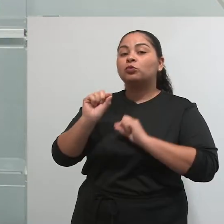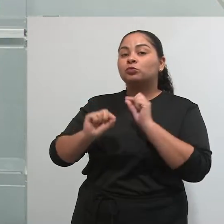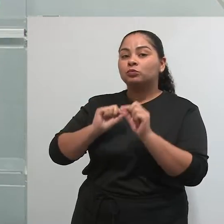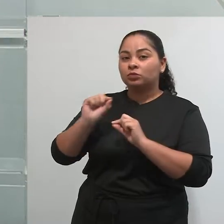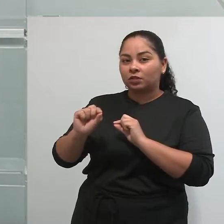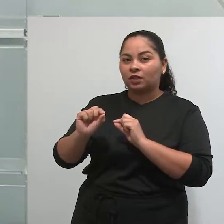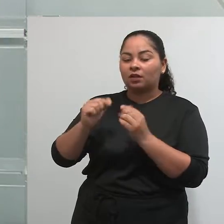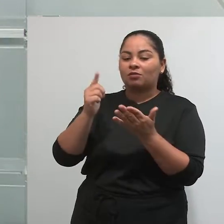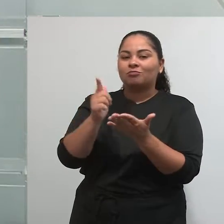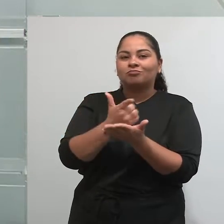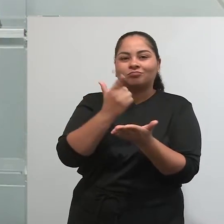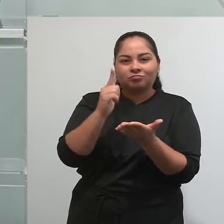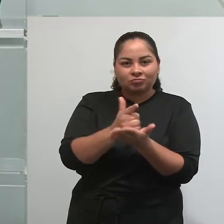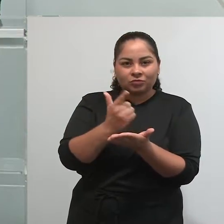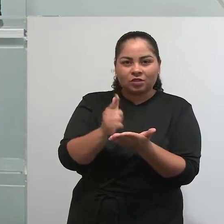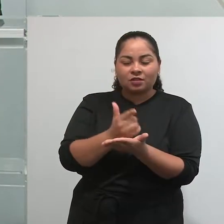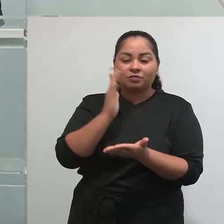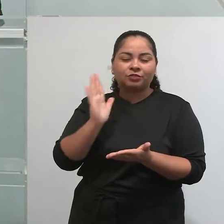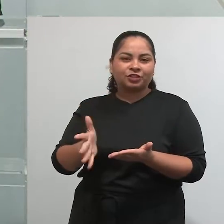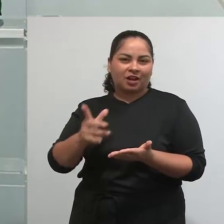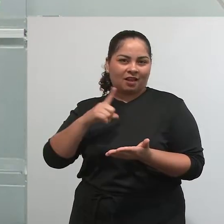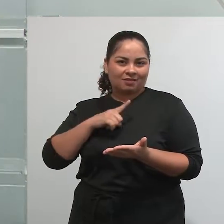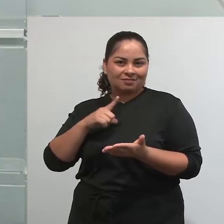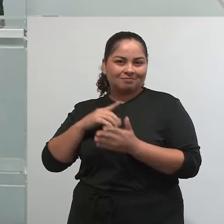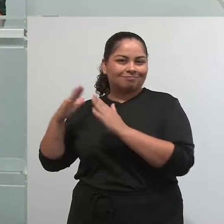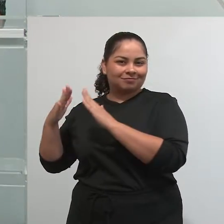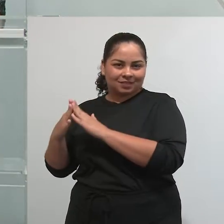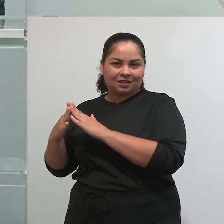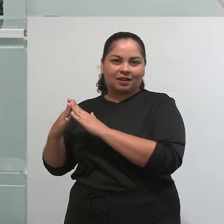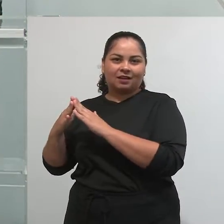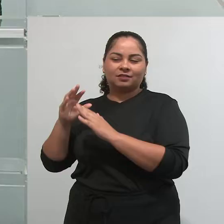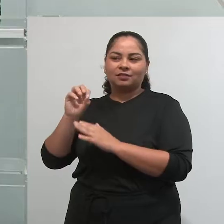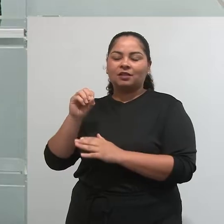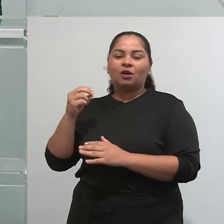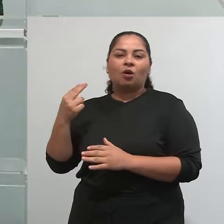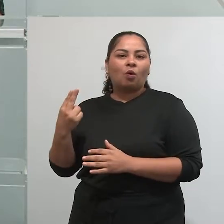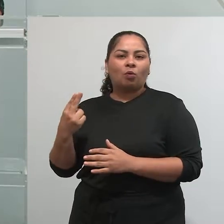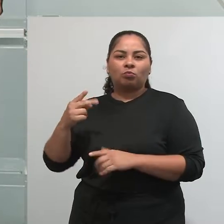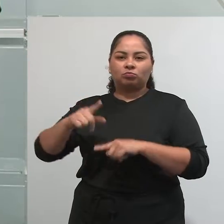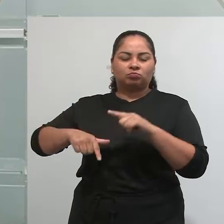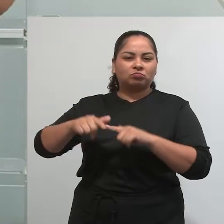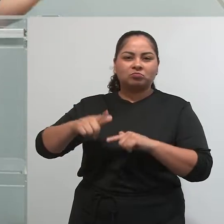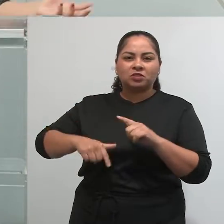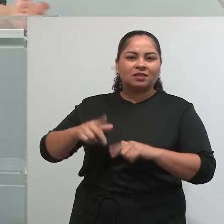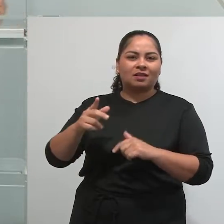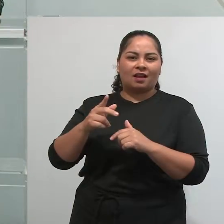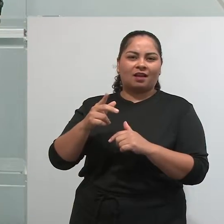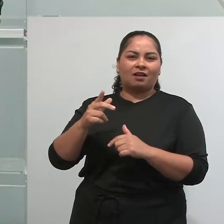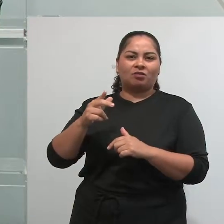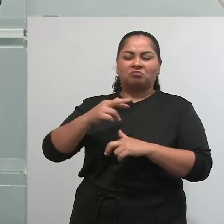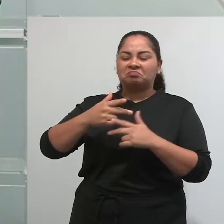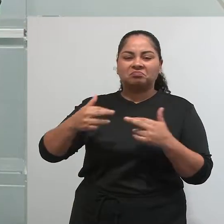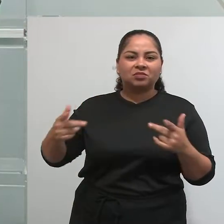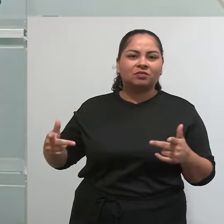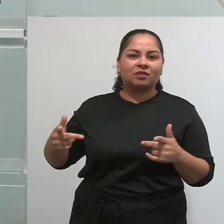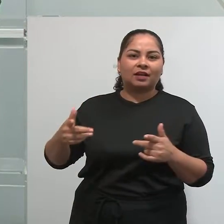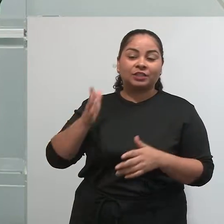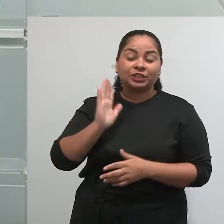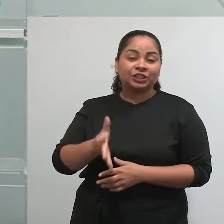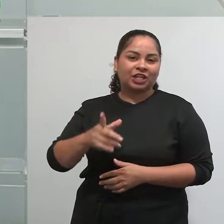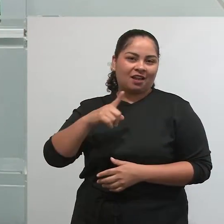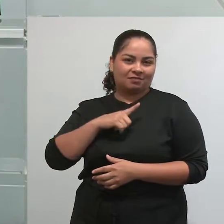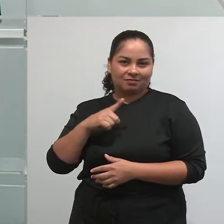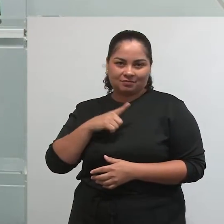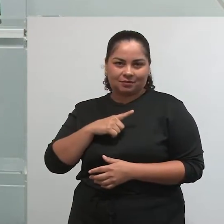ser aquilo que você já tem em casa, um livro que você já tem em casa, uma toalha que você já vai ter na sua